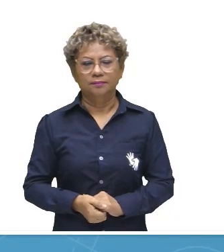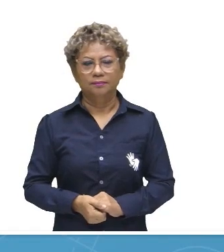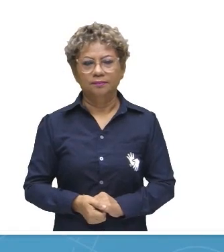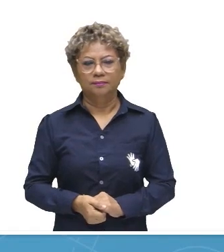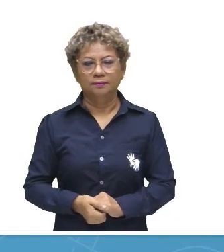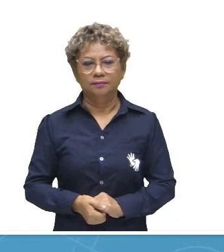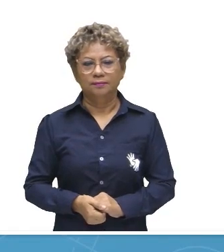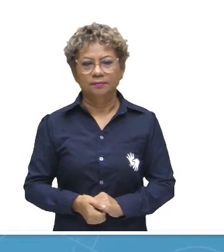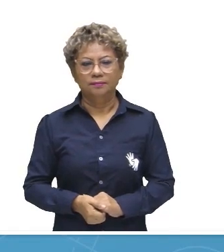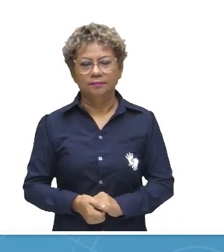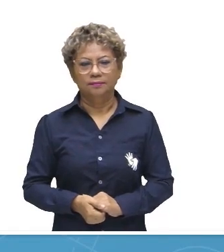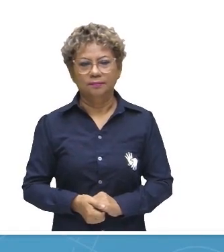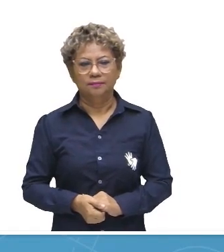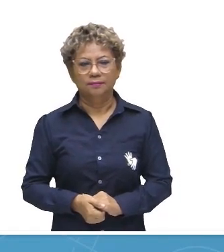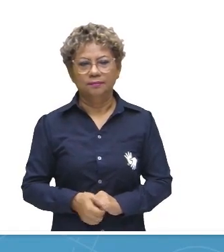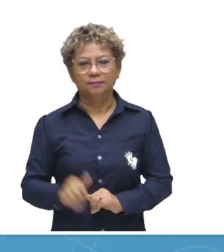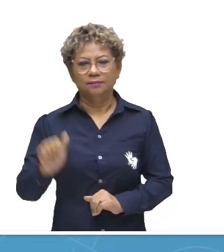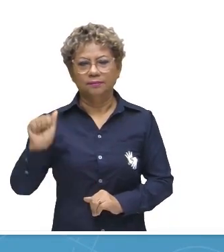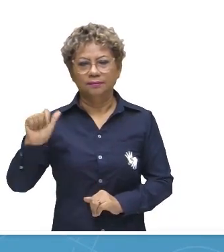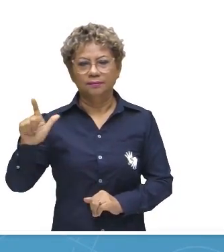eneágono. Tudo bem.